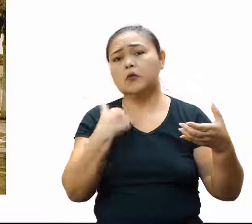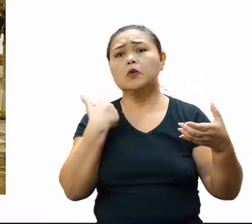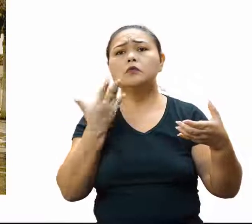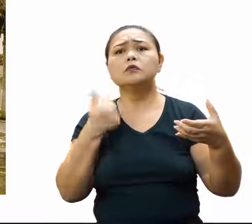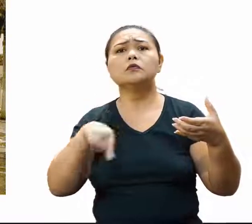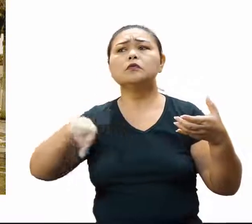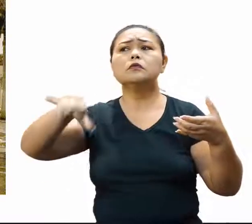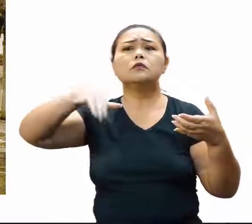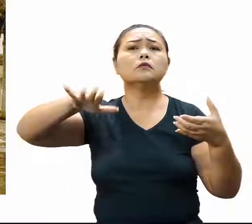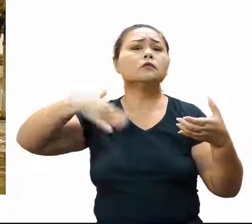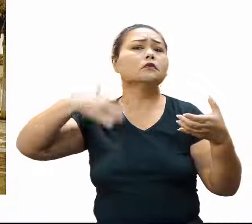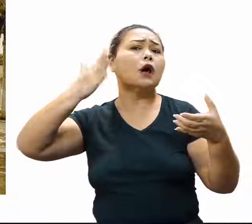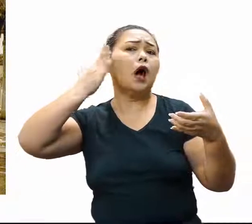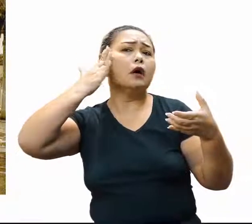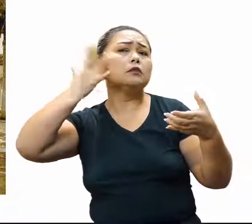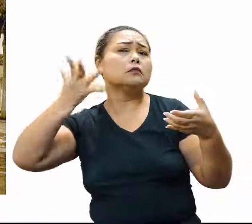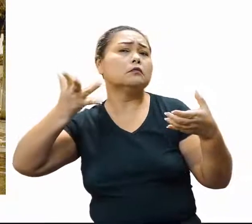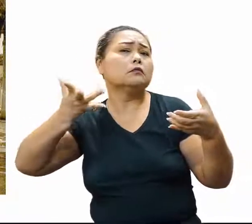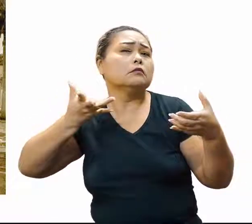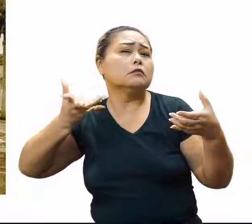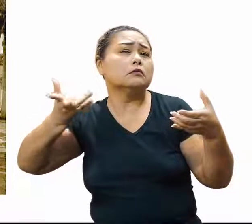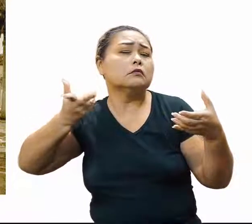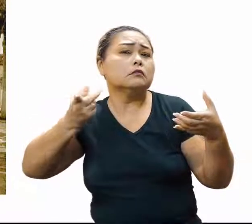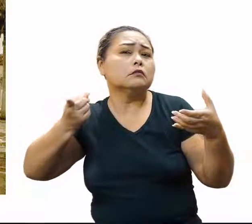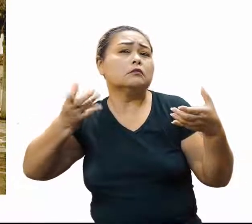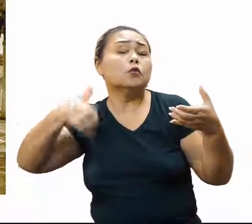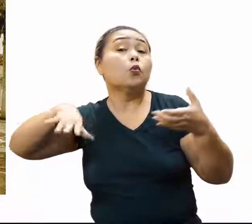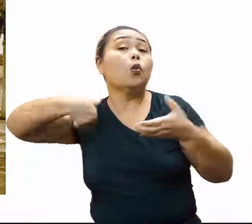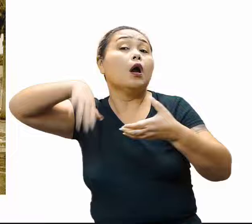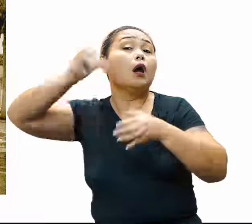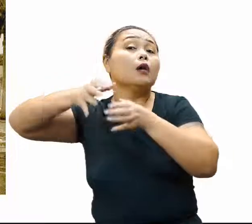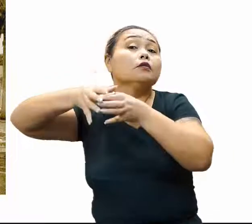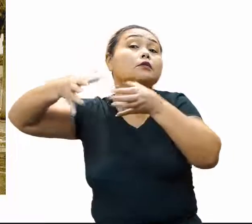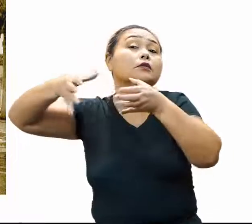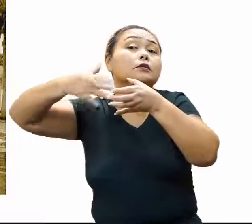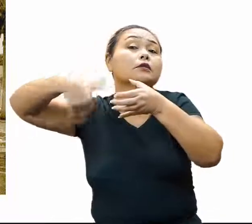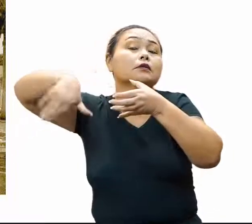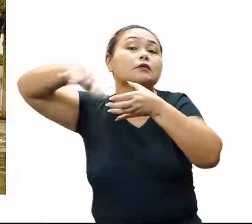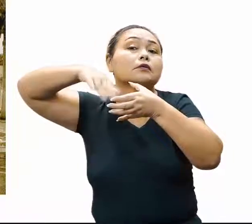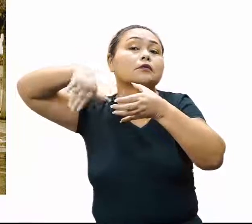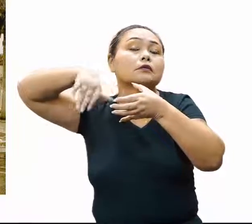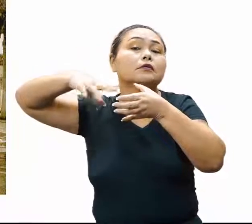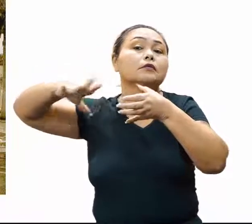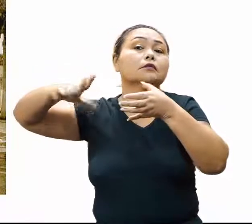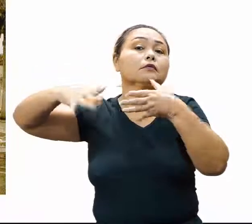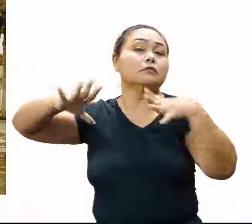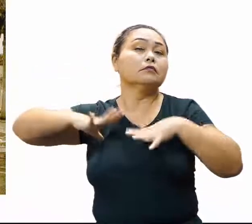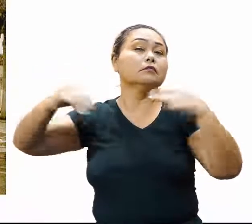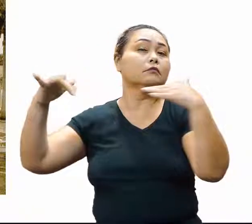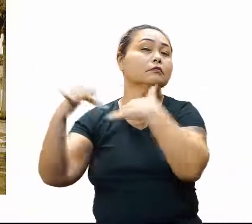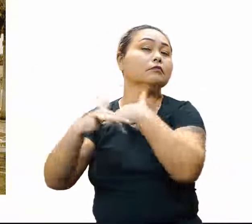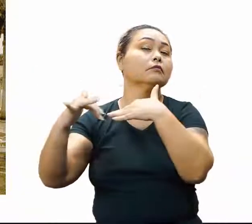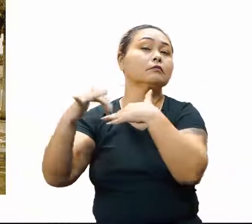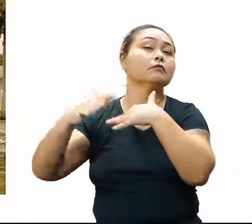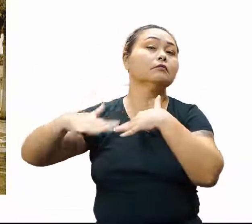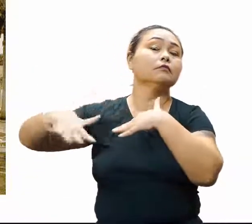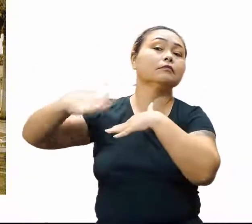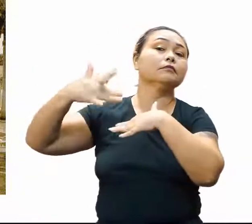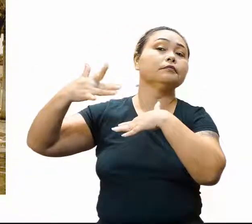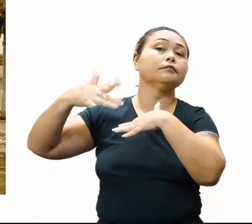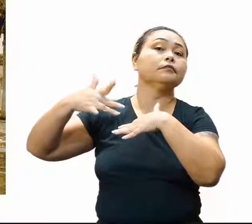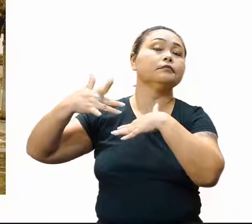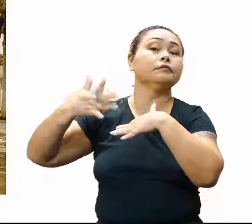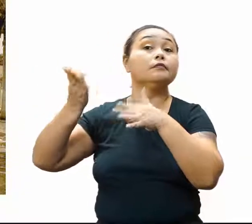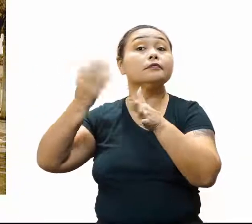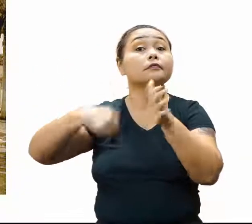certa habilidade nos grandes centros, né, das grandes metrópoles, ao